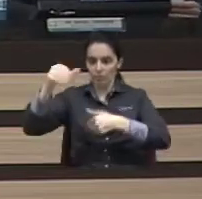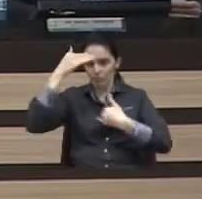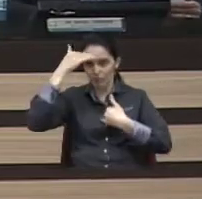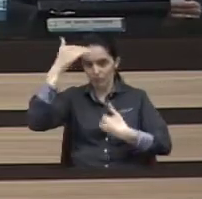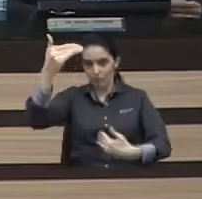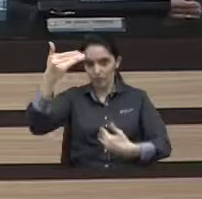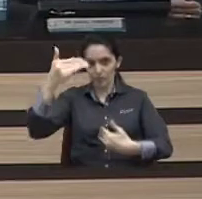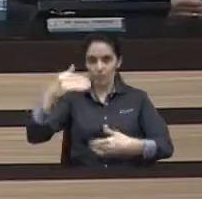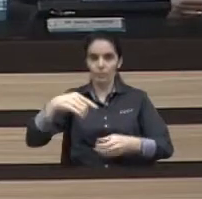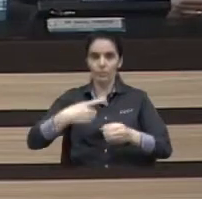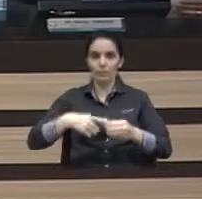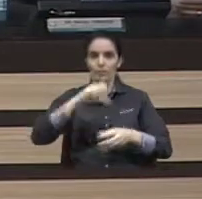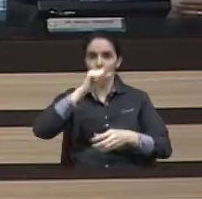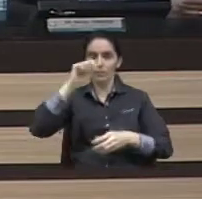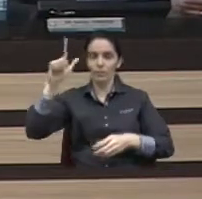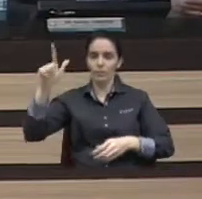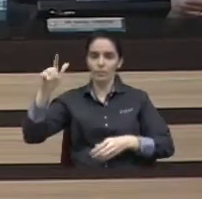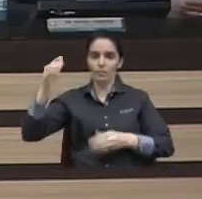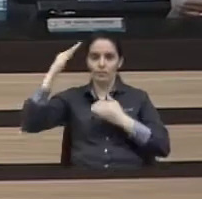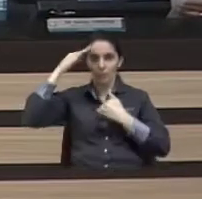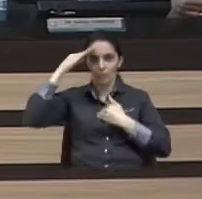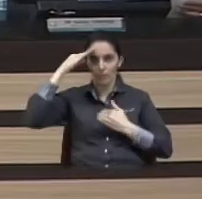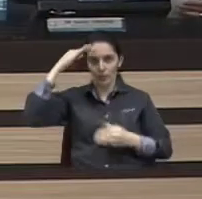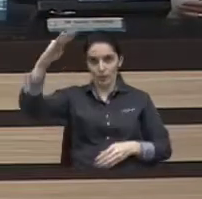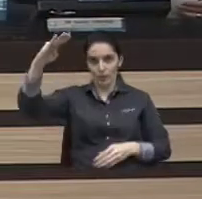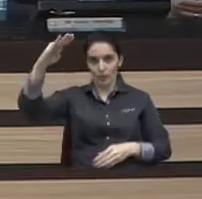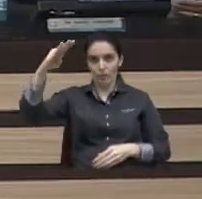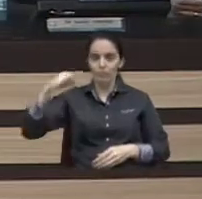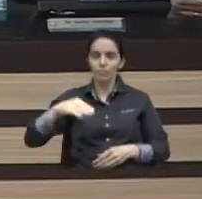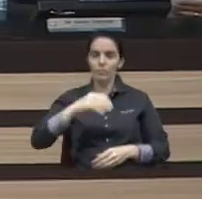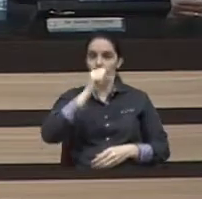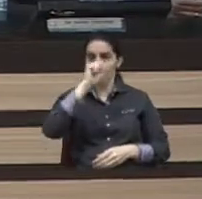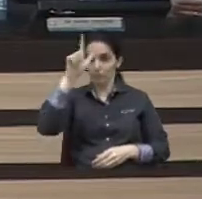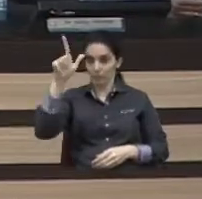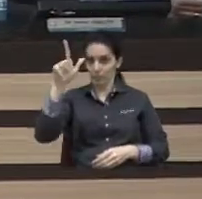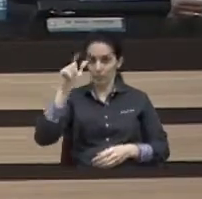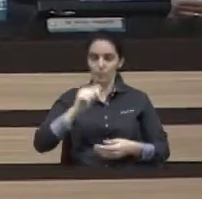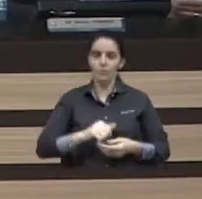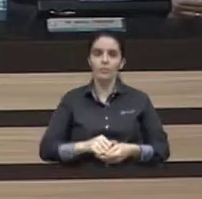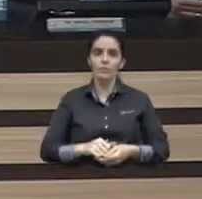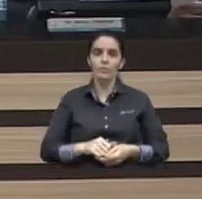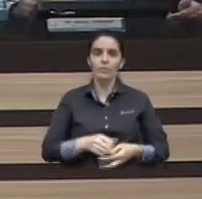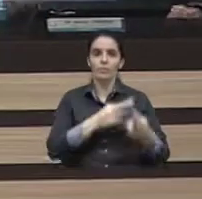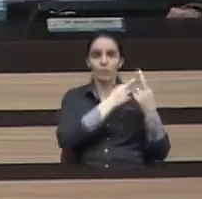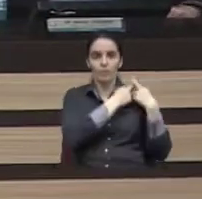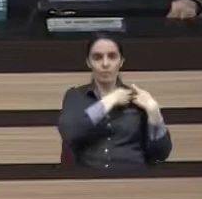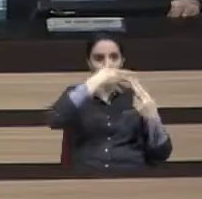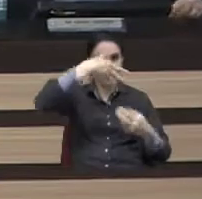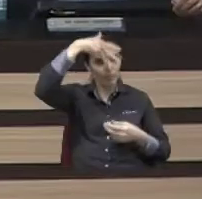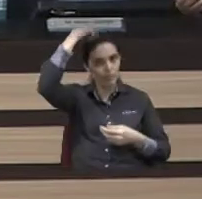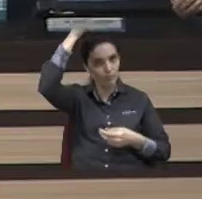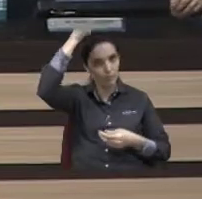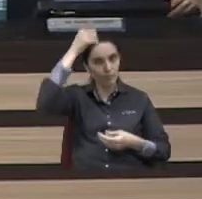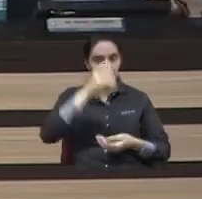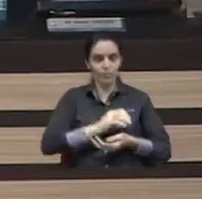Limeira, ao tiro de guerra 02020, Limeira, São Paulo. Vereador Antônio Franco de Moraes.